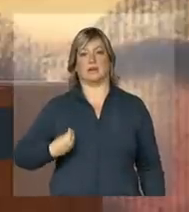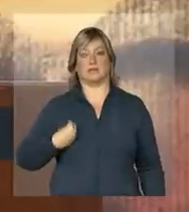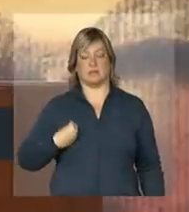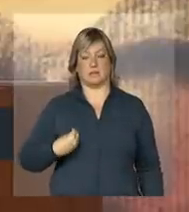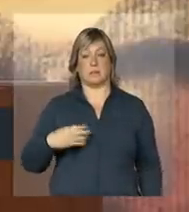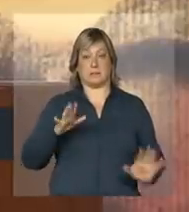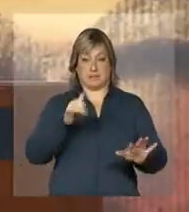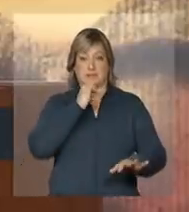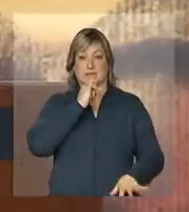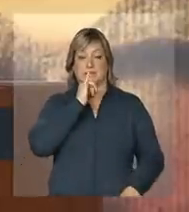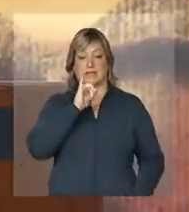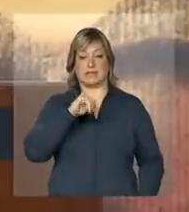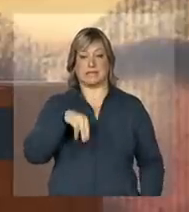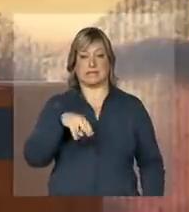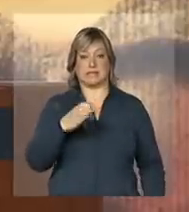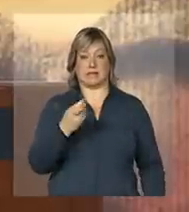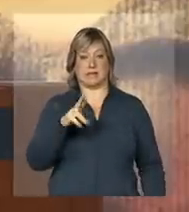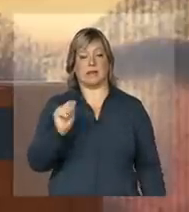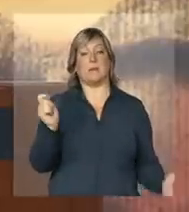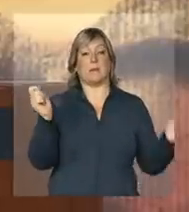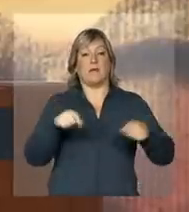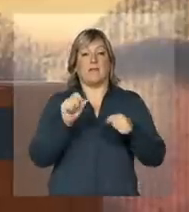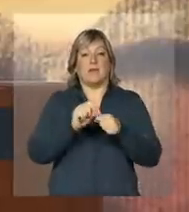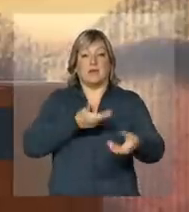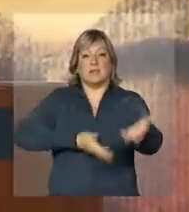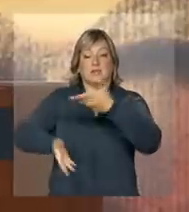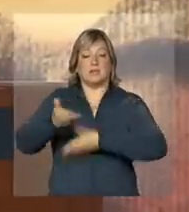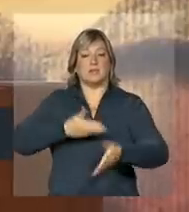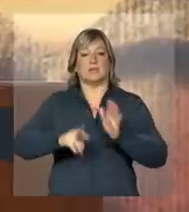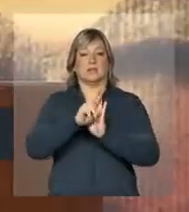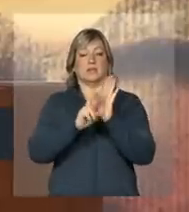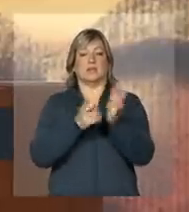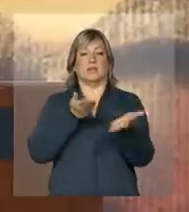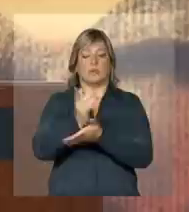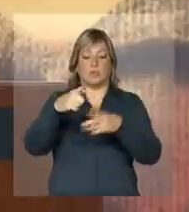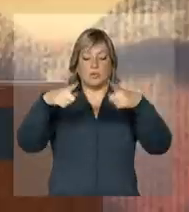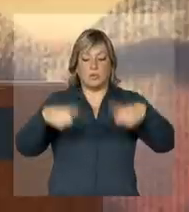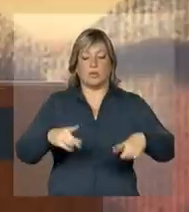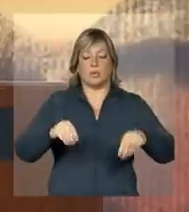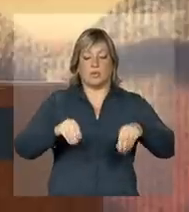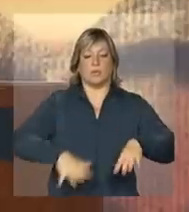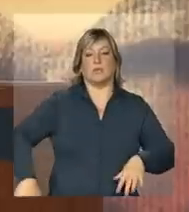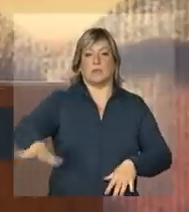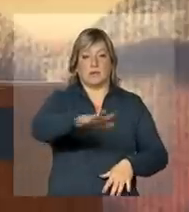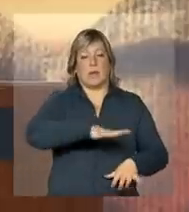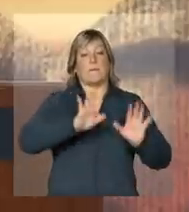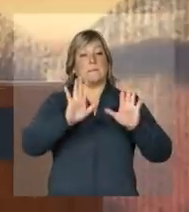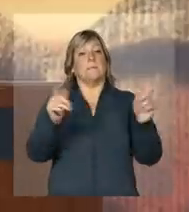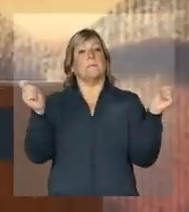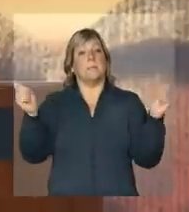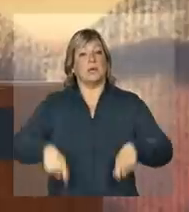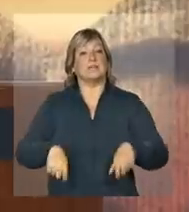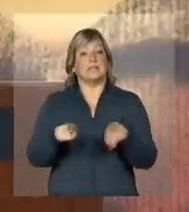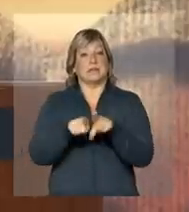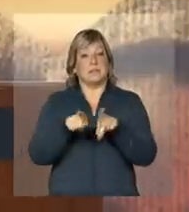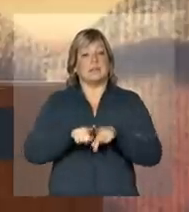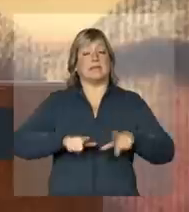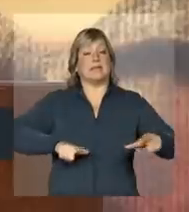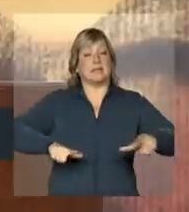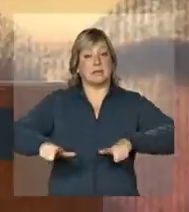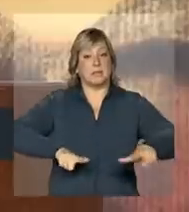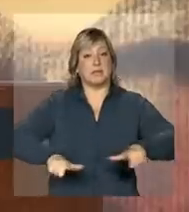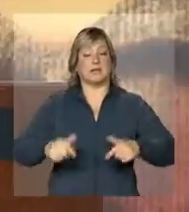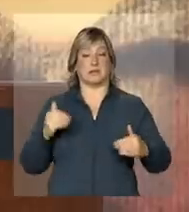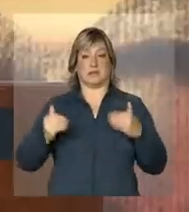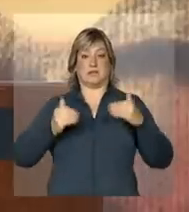por exemplo Incra possa criar mecanismo de regularização dos territórios mas que possa também a trabalhar um